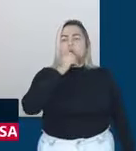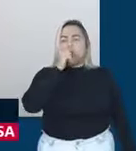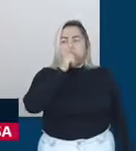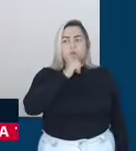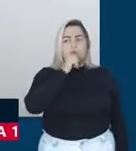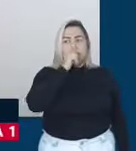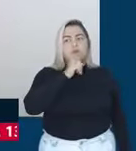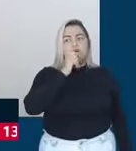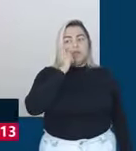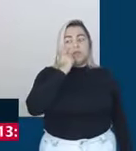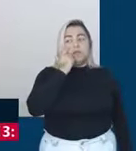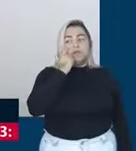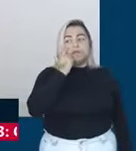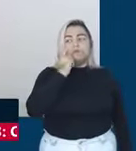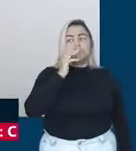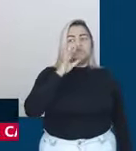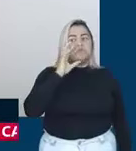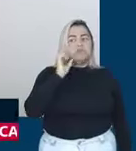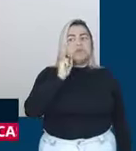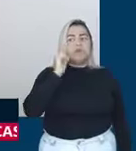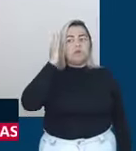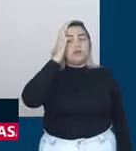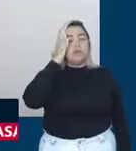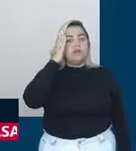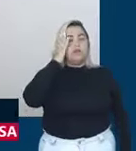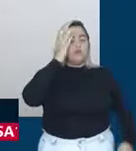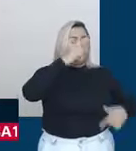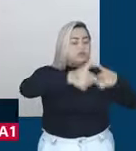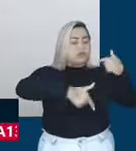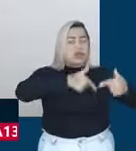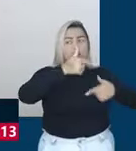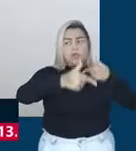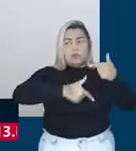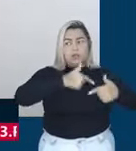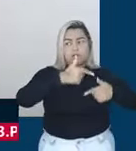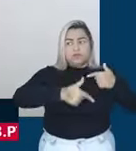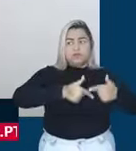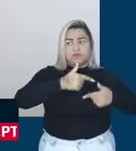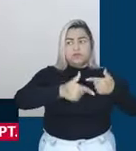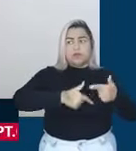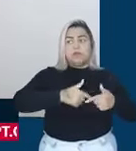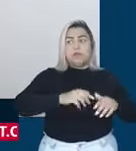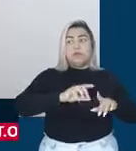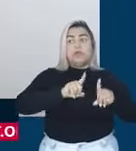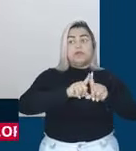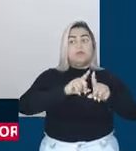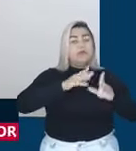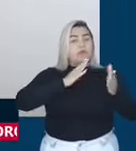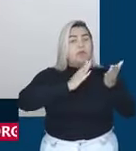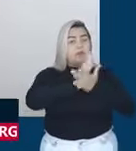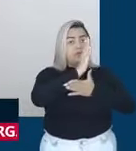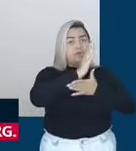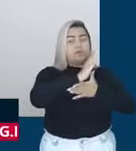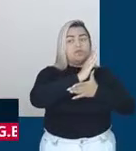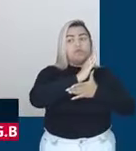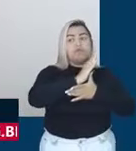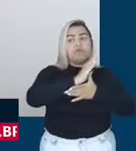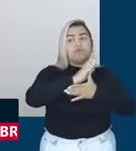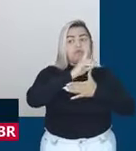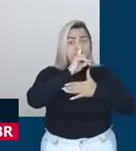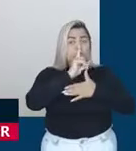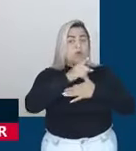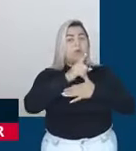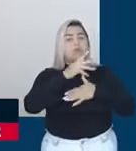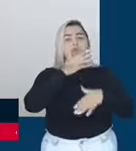ele sabe, ele deve estar ouvindo, deve saber, que nós trabalhamos, fui relator da matéria, aprovamos e mandamos para o presidente